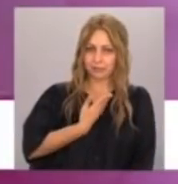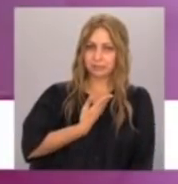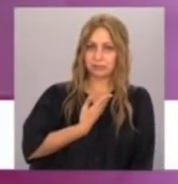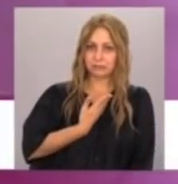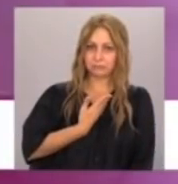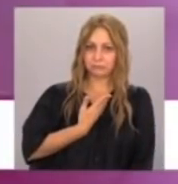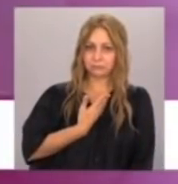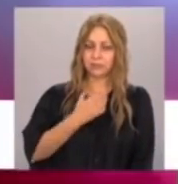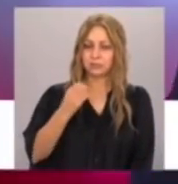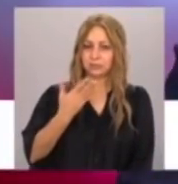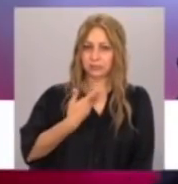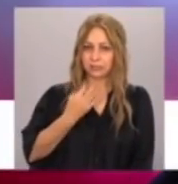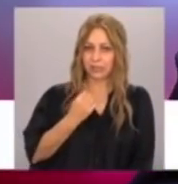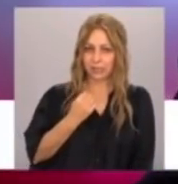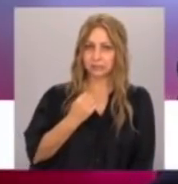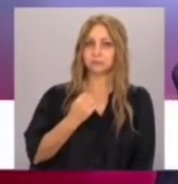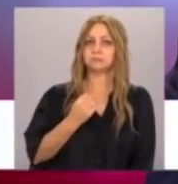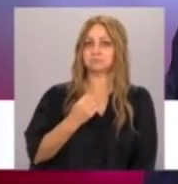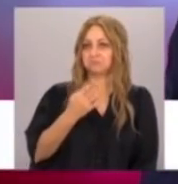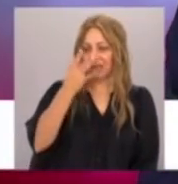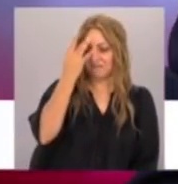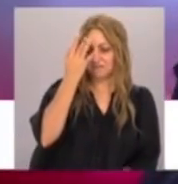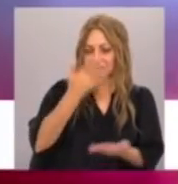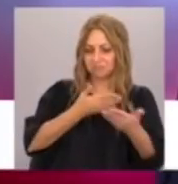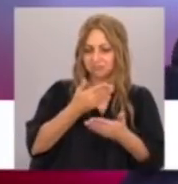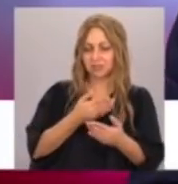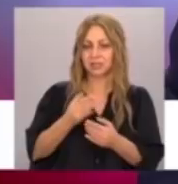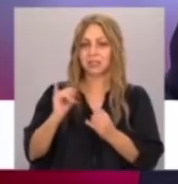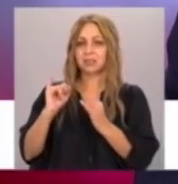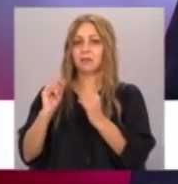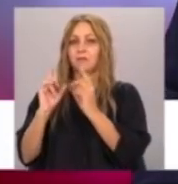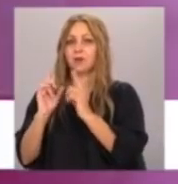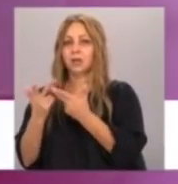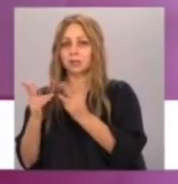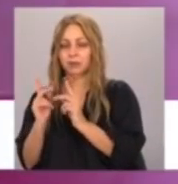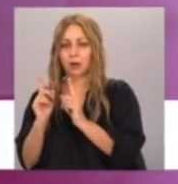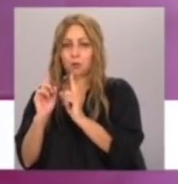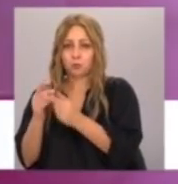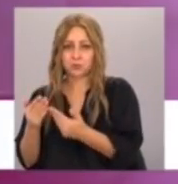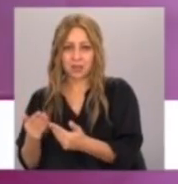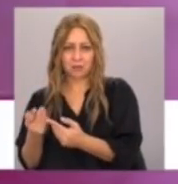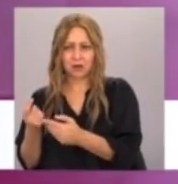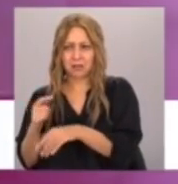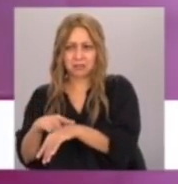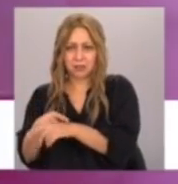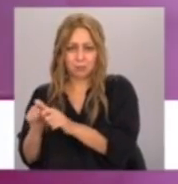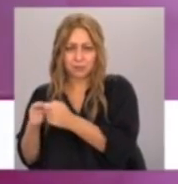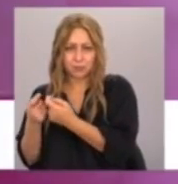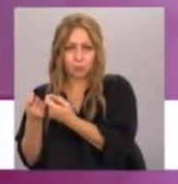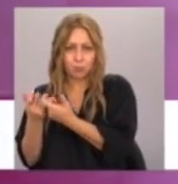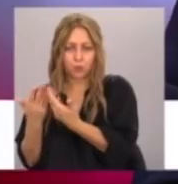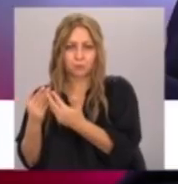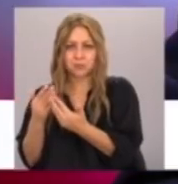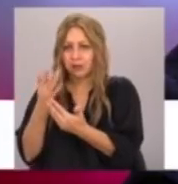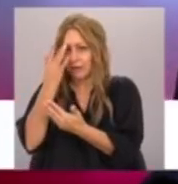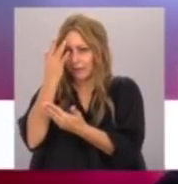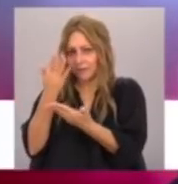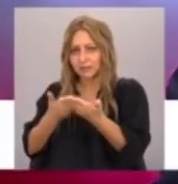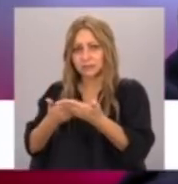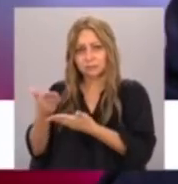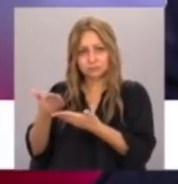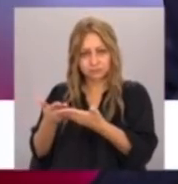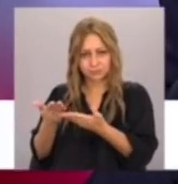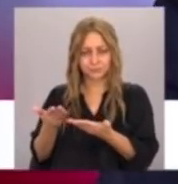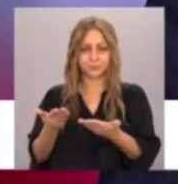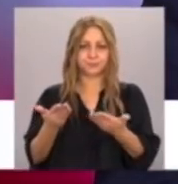CDF facilmente n é que está a começar tempo o tempo está sendo facilmente entrar é agora para isso também